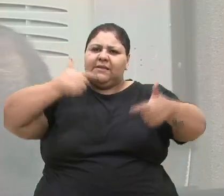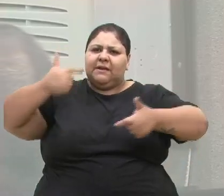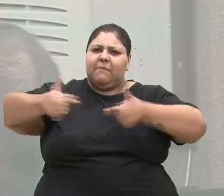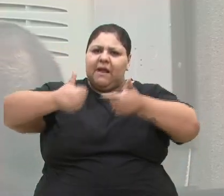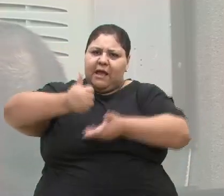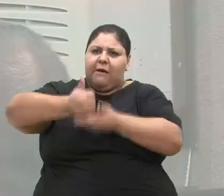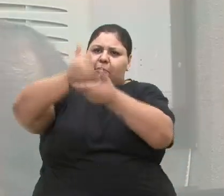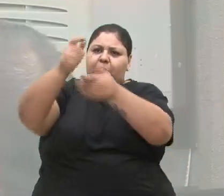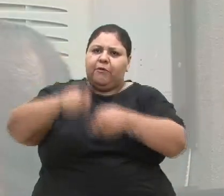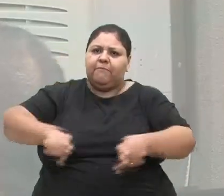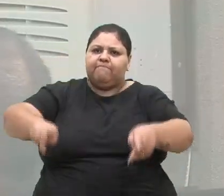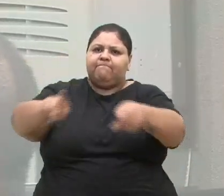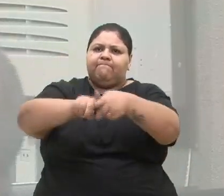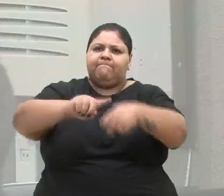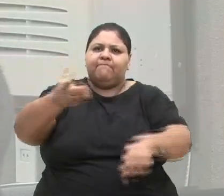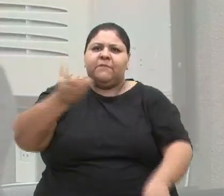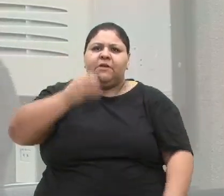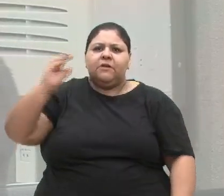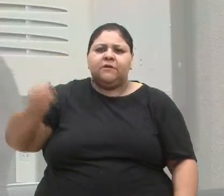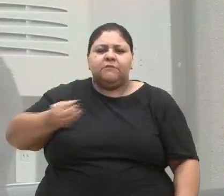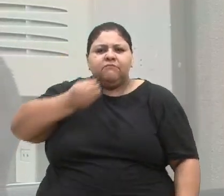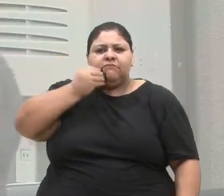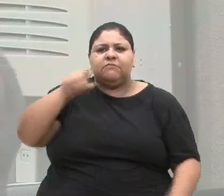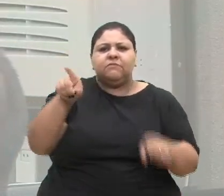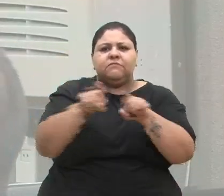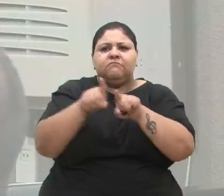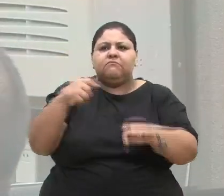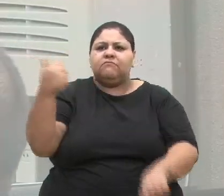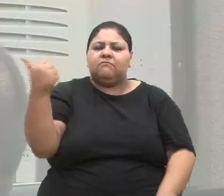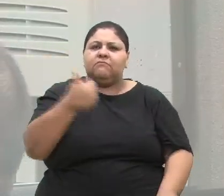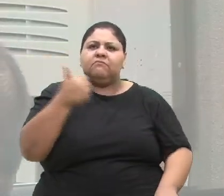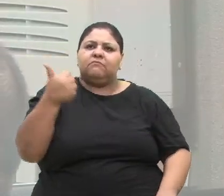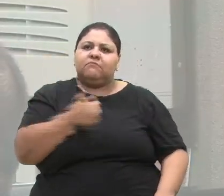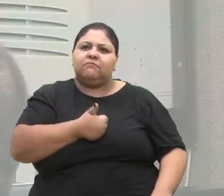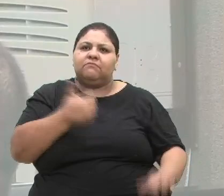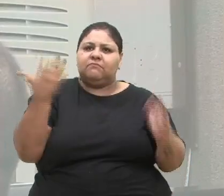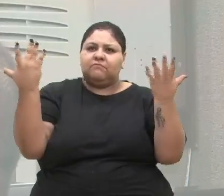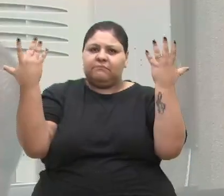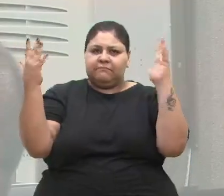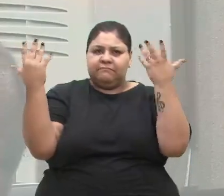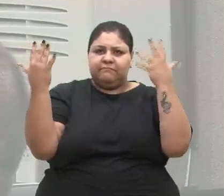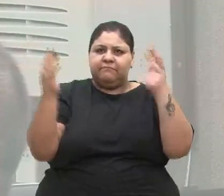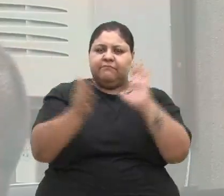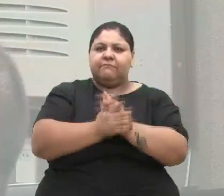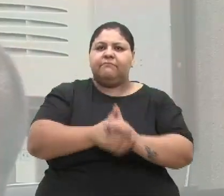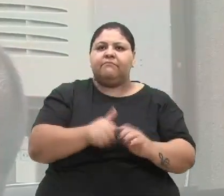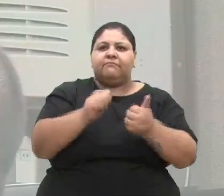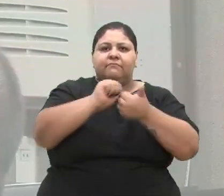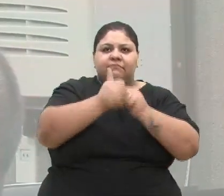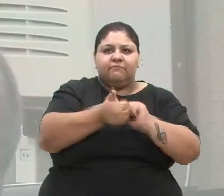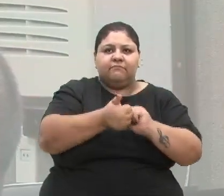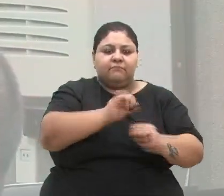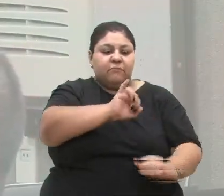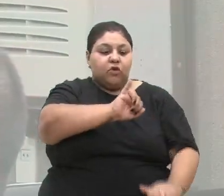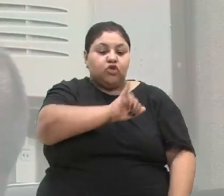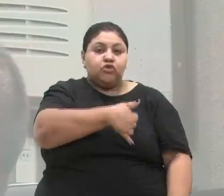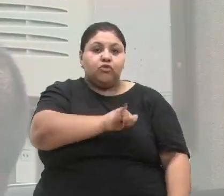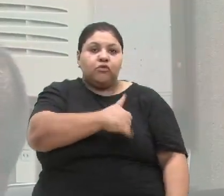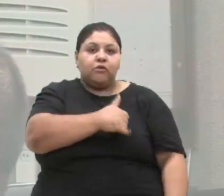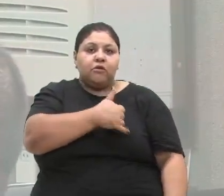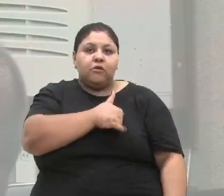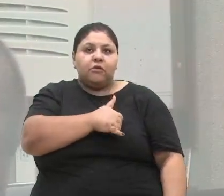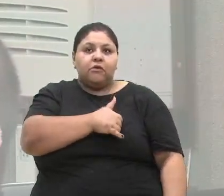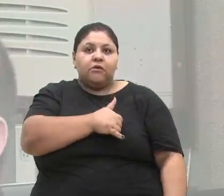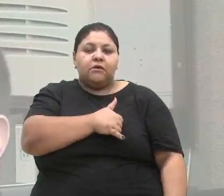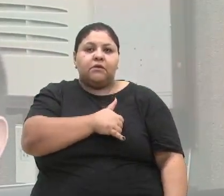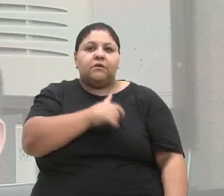todo. E quero aproveitar também para fazer meu primeiro voto de congratulações ao Esporte Clube Juventude. Por mais que